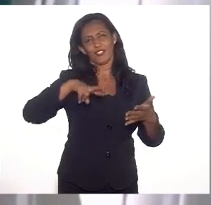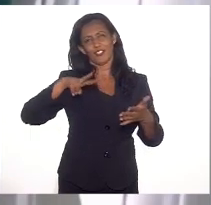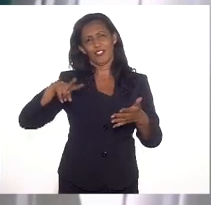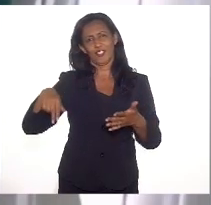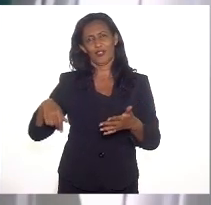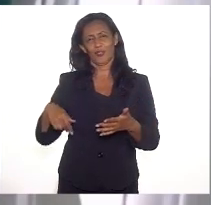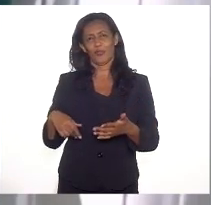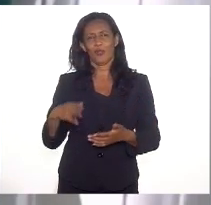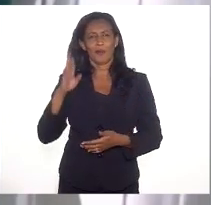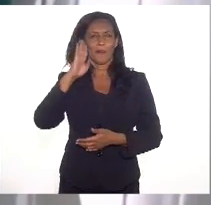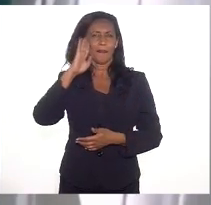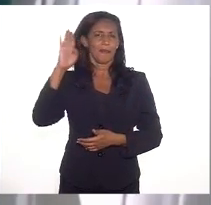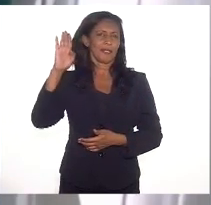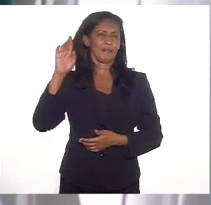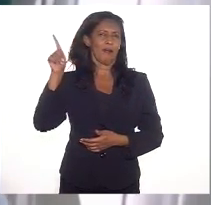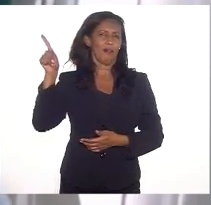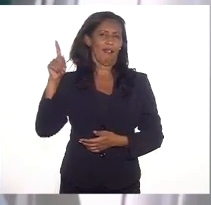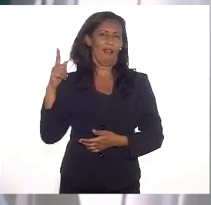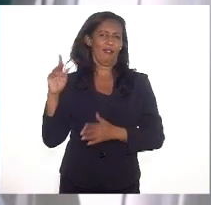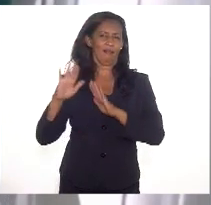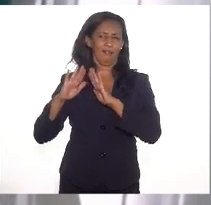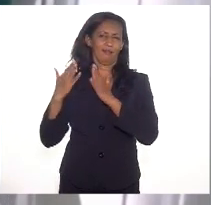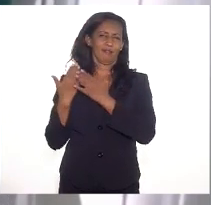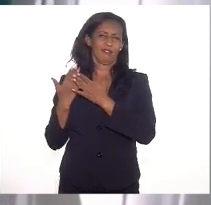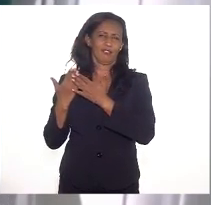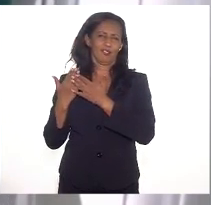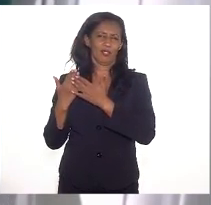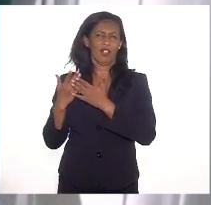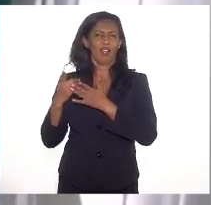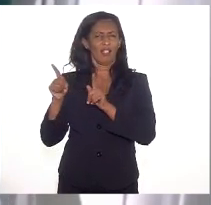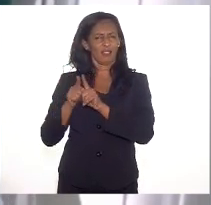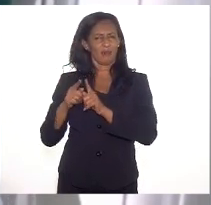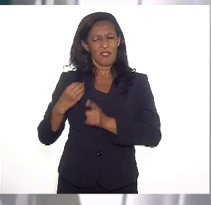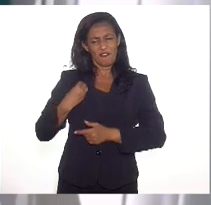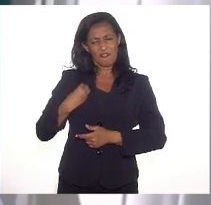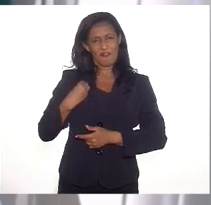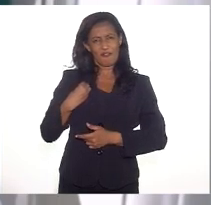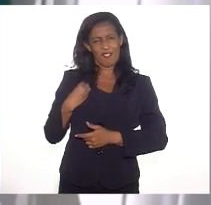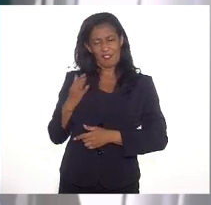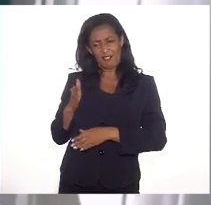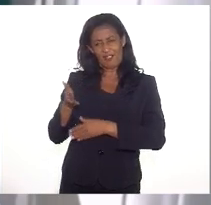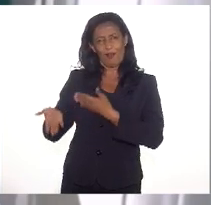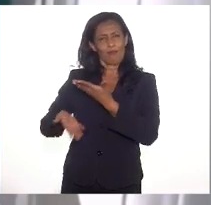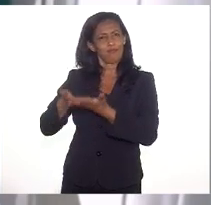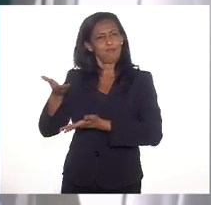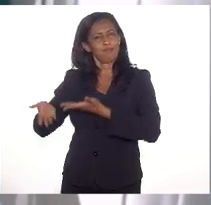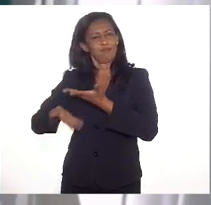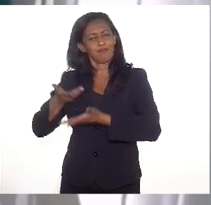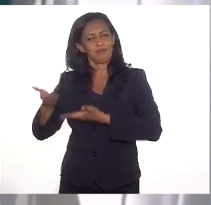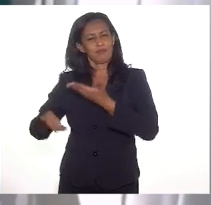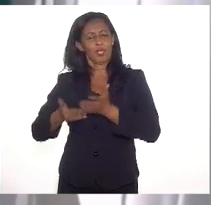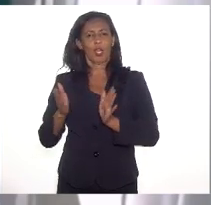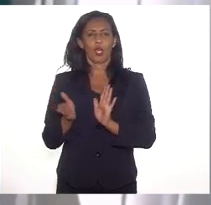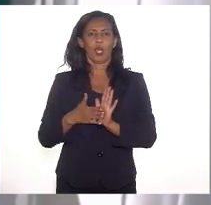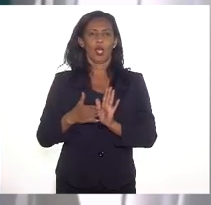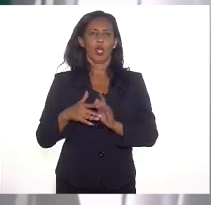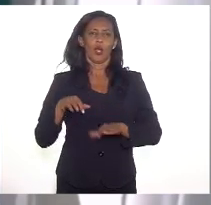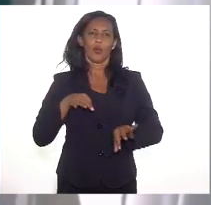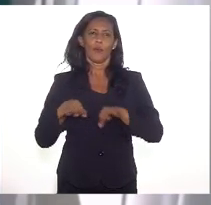Escola Municipal Sítio do IP, e depois ela mesma se envolveu e foi uma importante colaboradora que tive no projeto